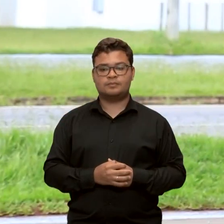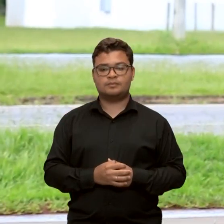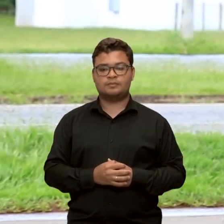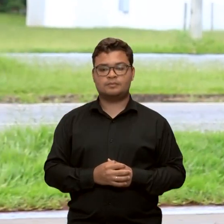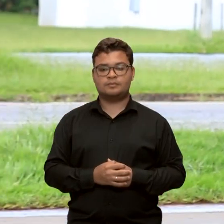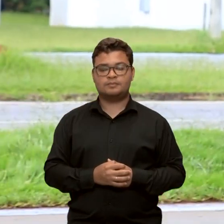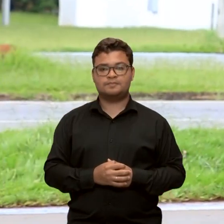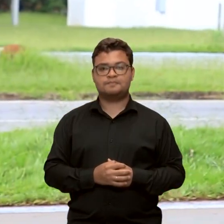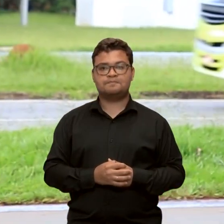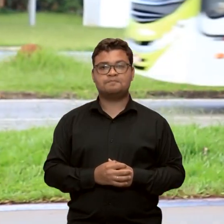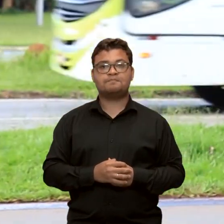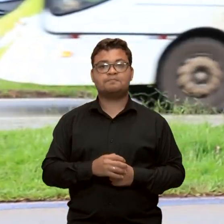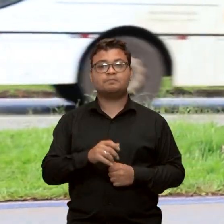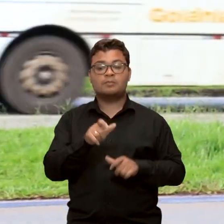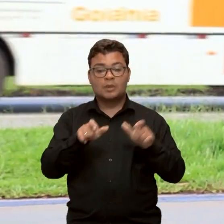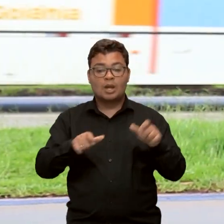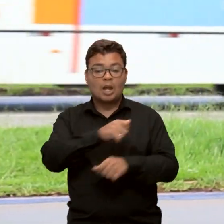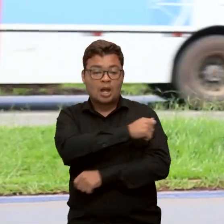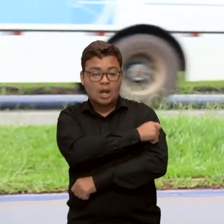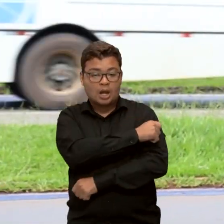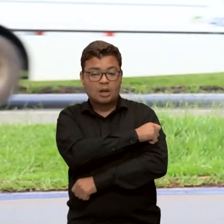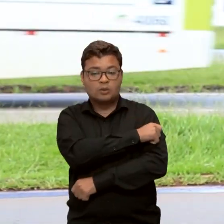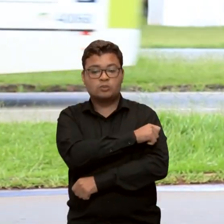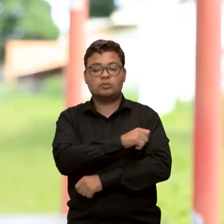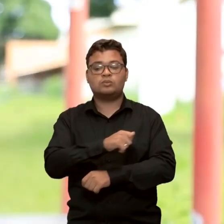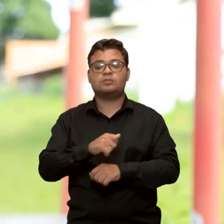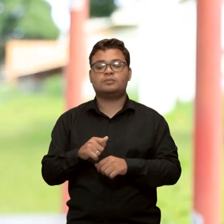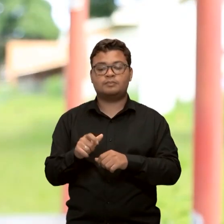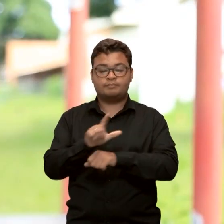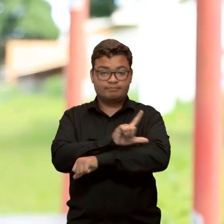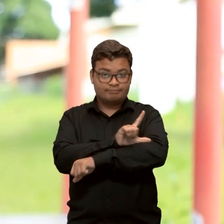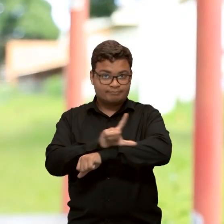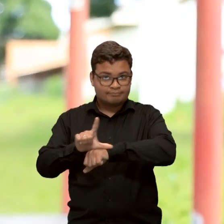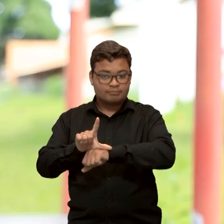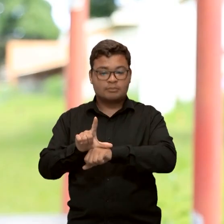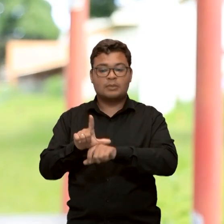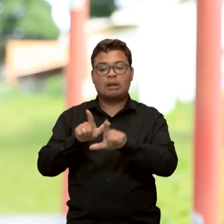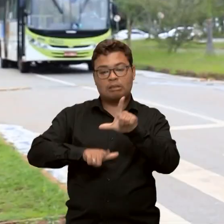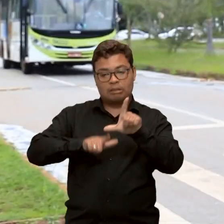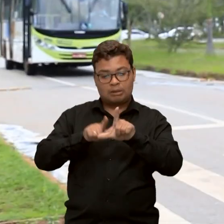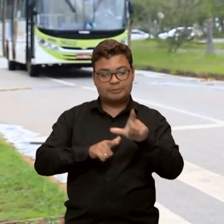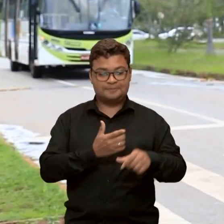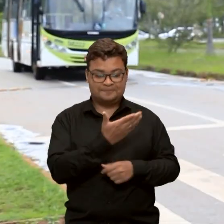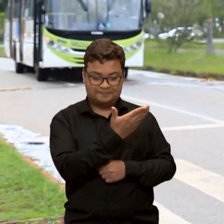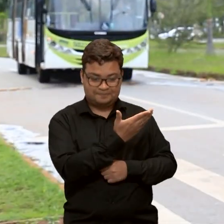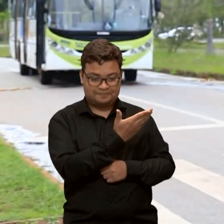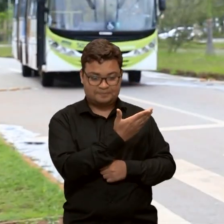letivo 2022/2 ainda não terminou, mas os estudantes de outras instituições têm que ficar